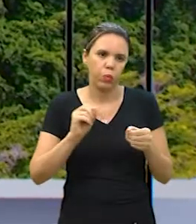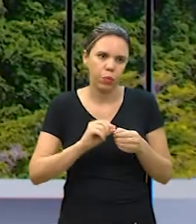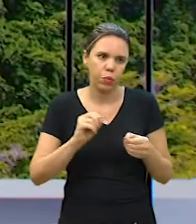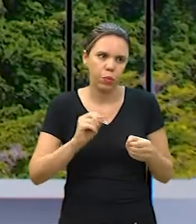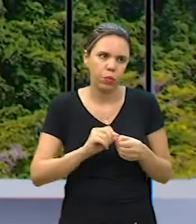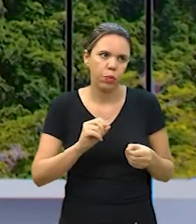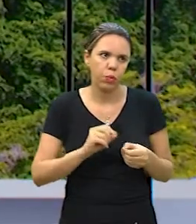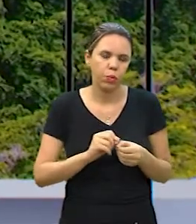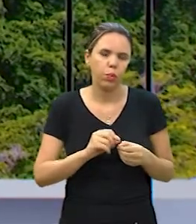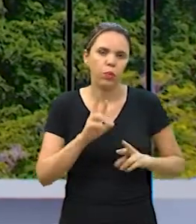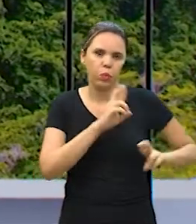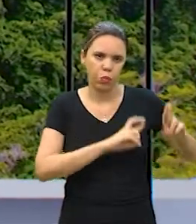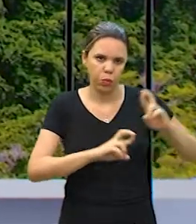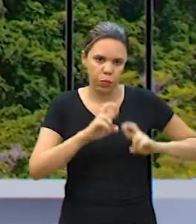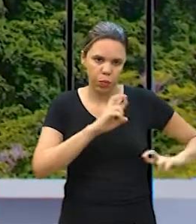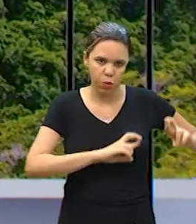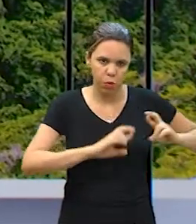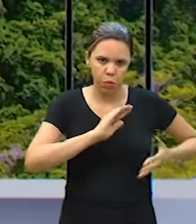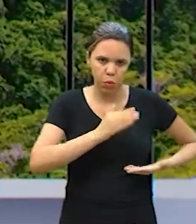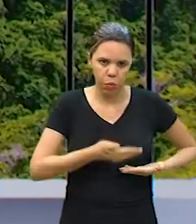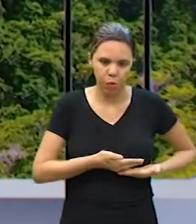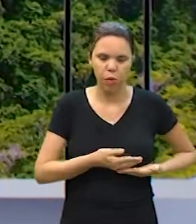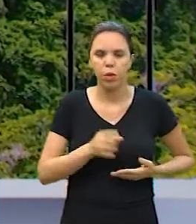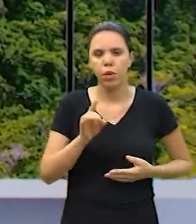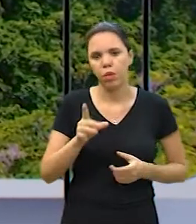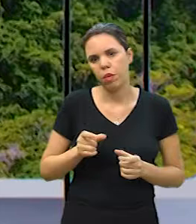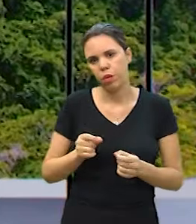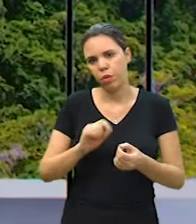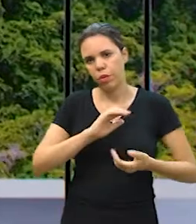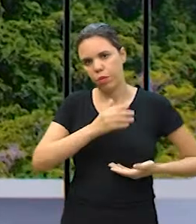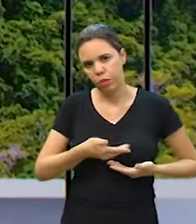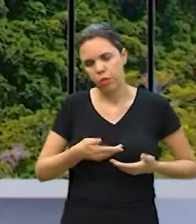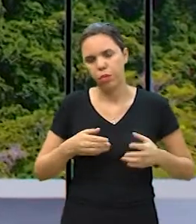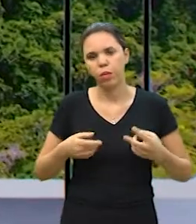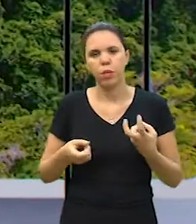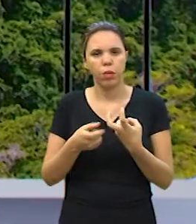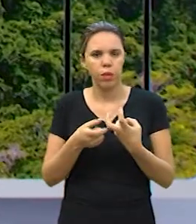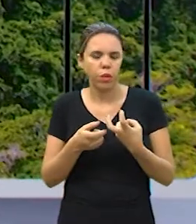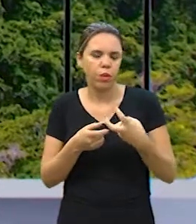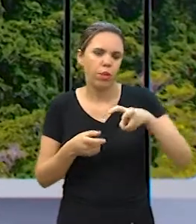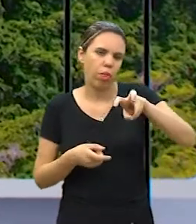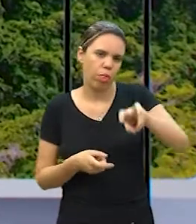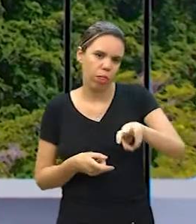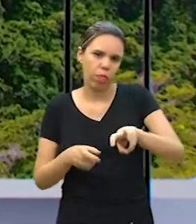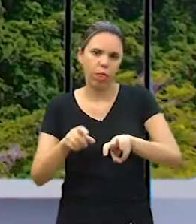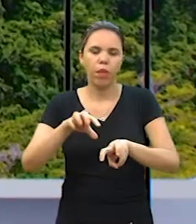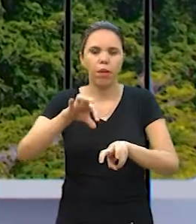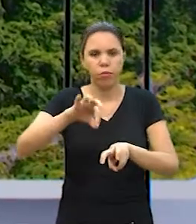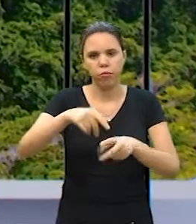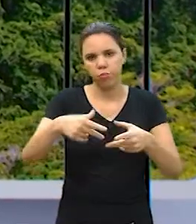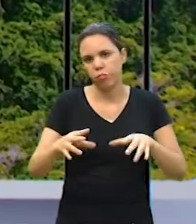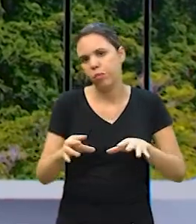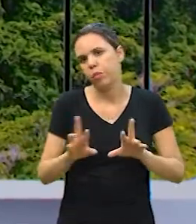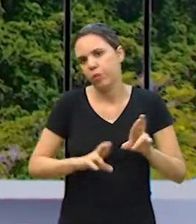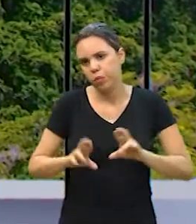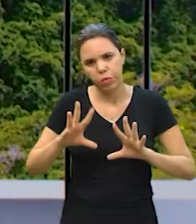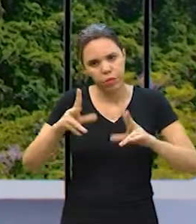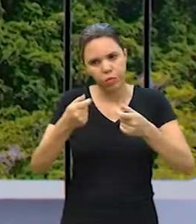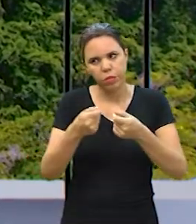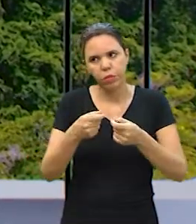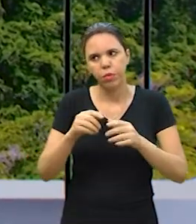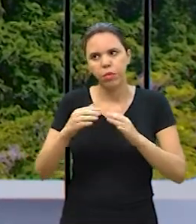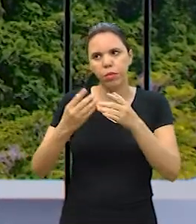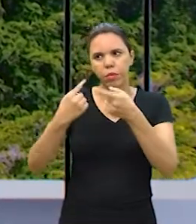fazerem os exames regulares, né? Não apenas do câncer de mama, mas do Papa Nicolau, enfim, né? Eu acho que ele